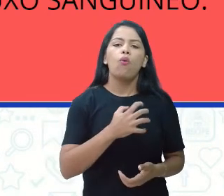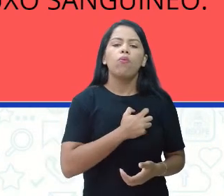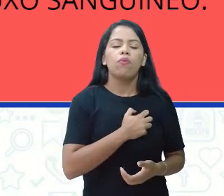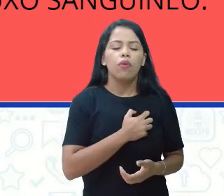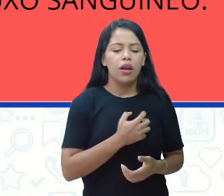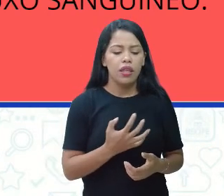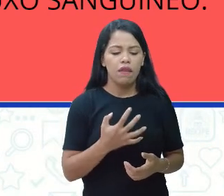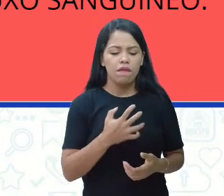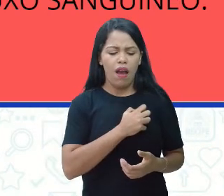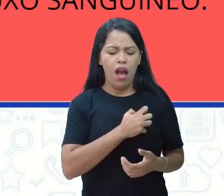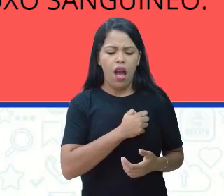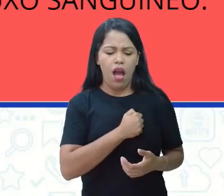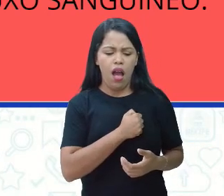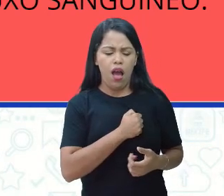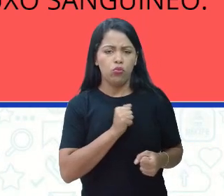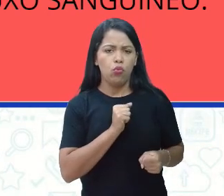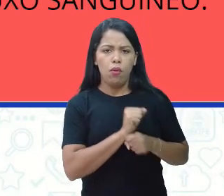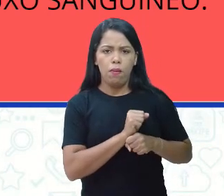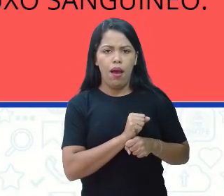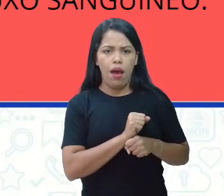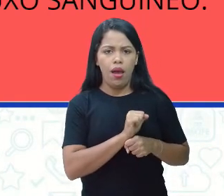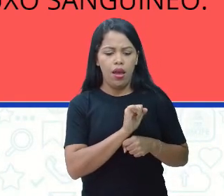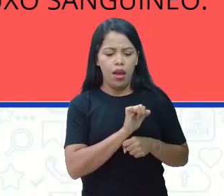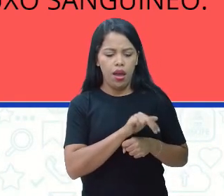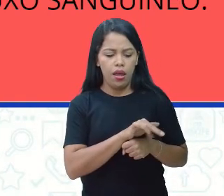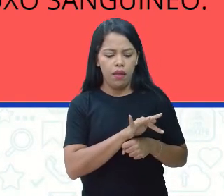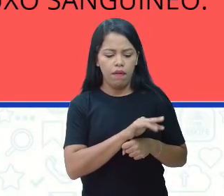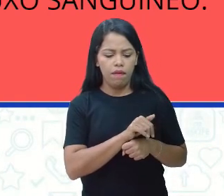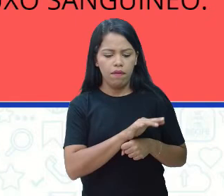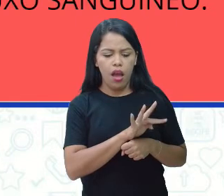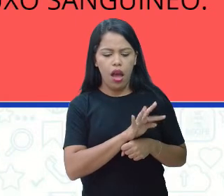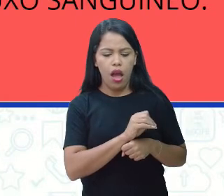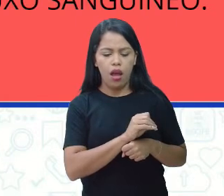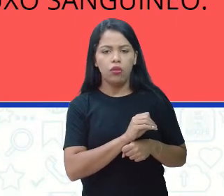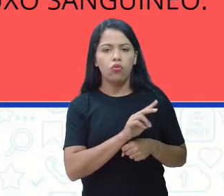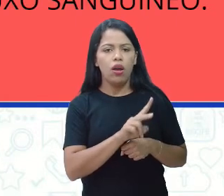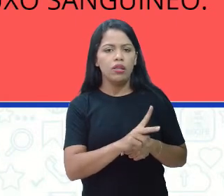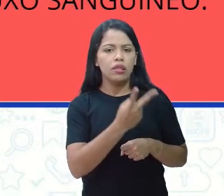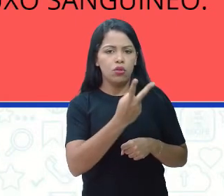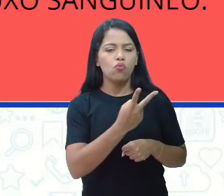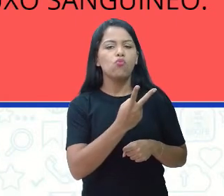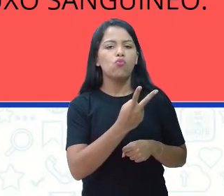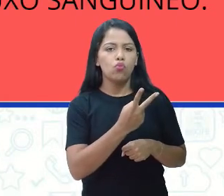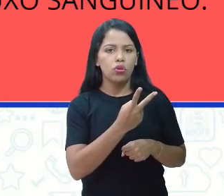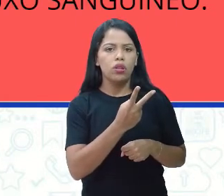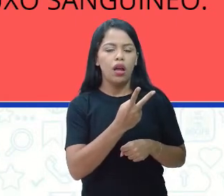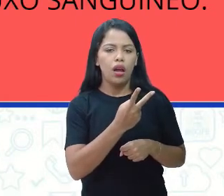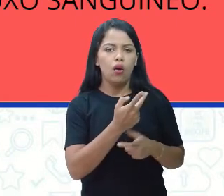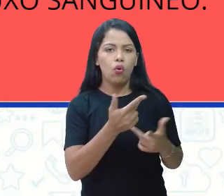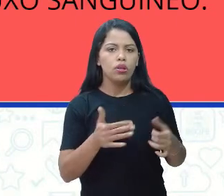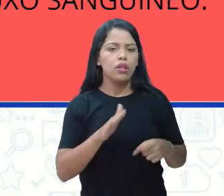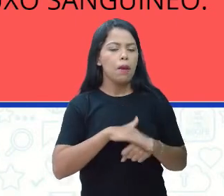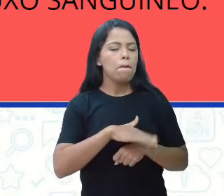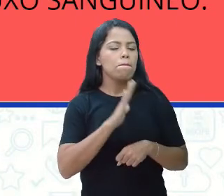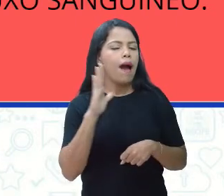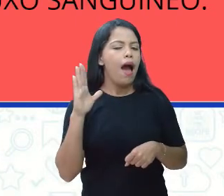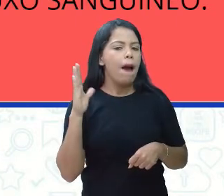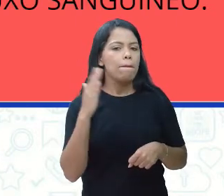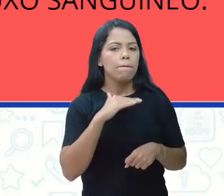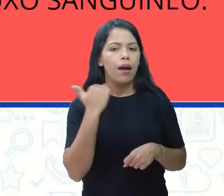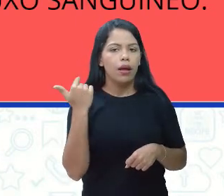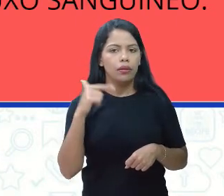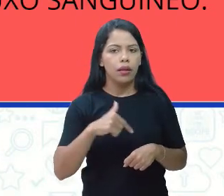que é a segunda causa de morte entre os brasileiros, perdendo só para o trânsito, gente. Então, vê aí que quais são os